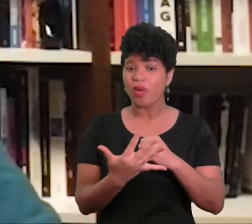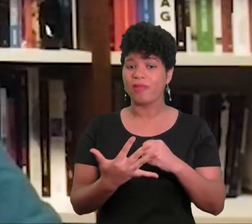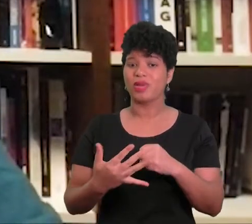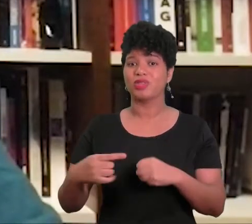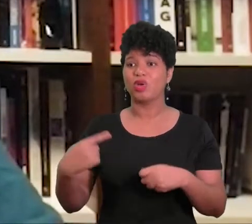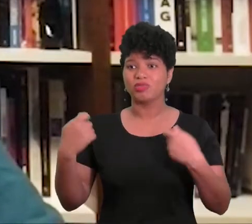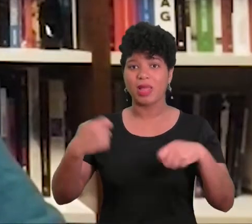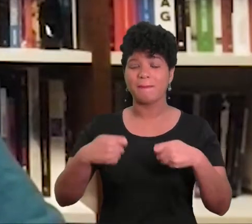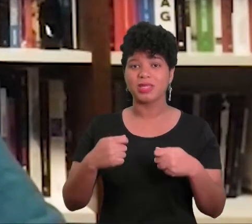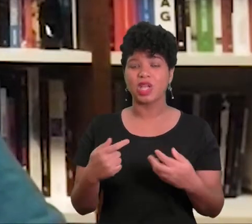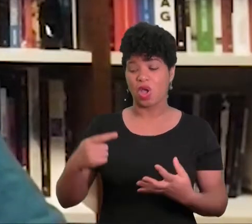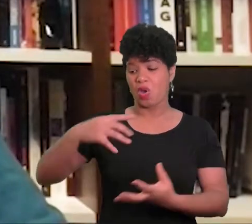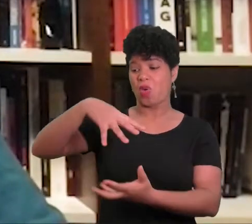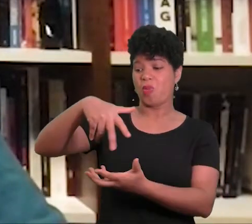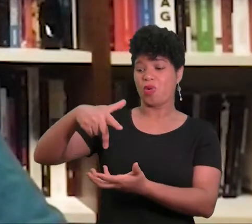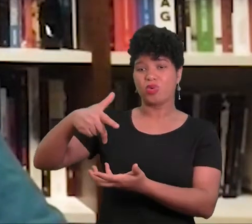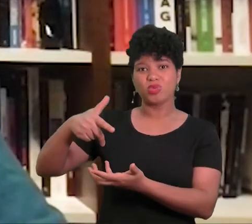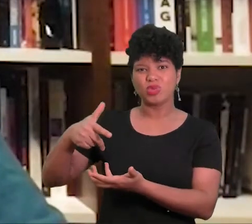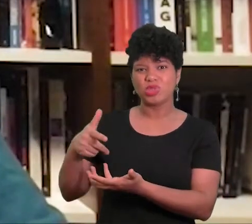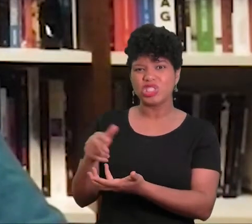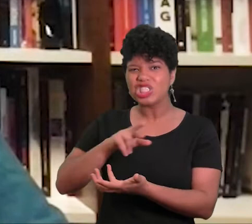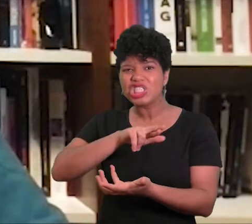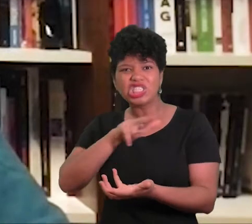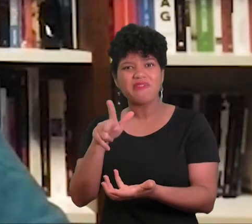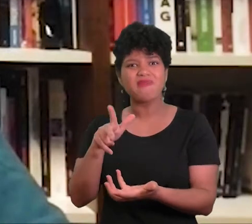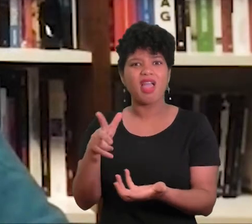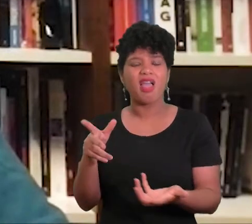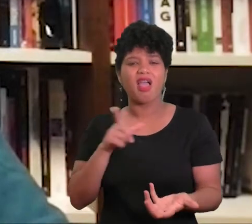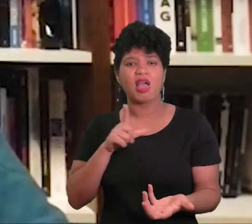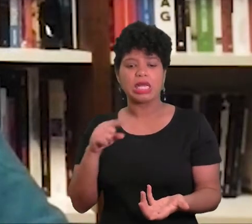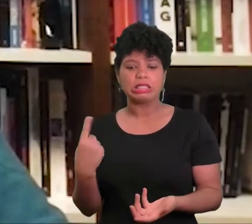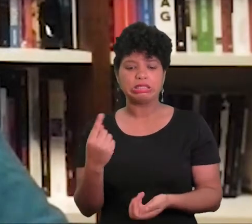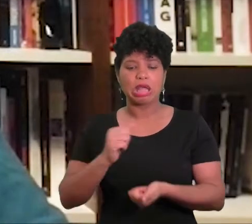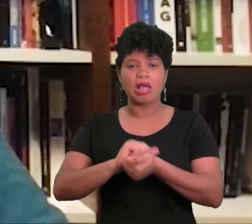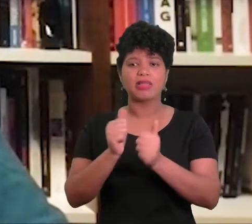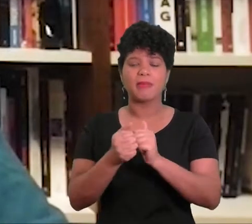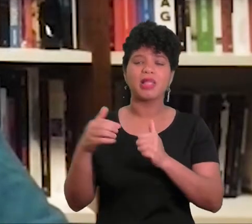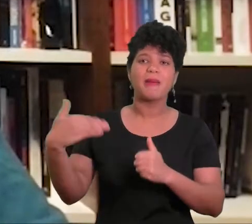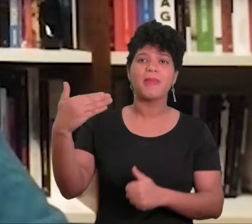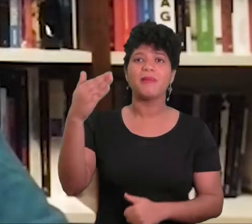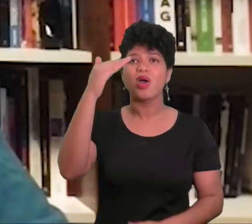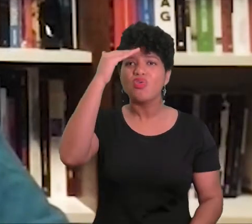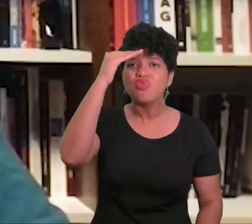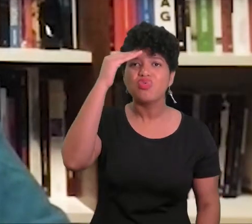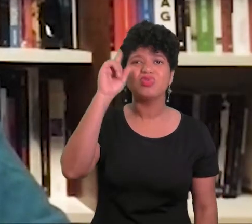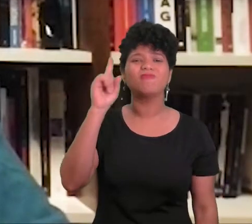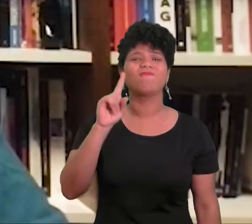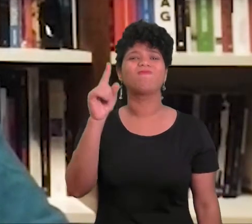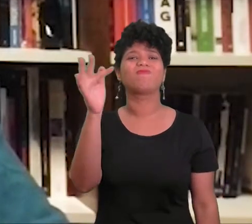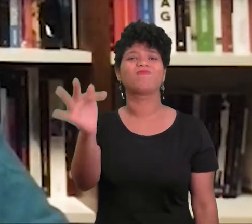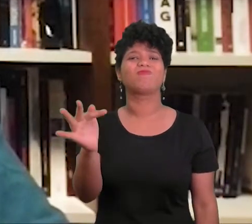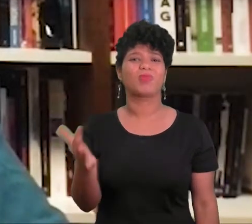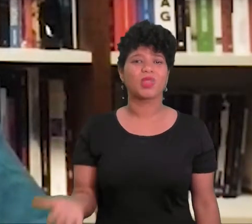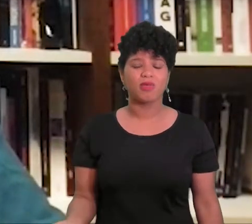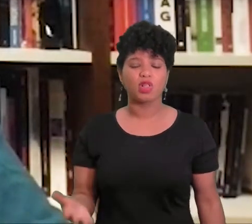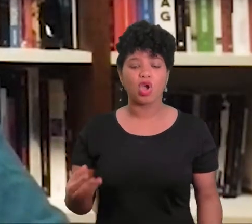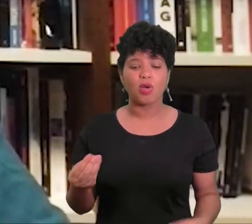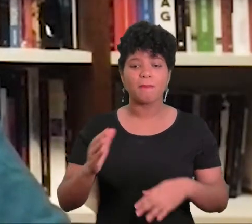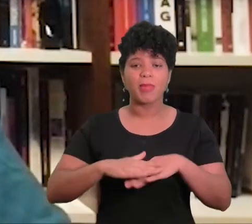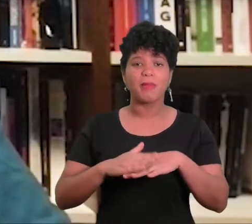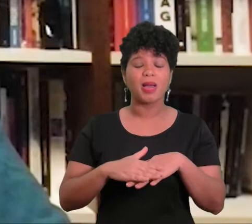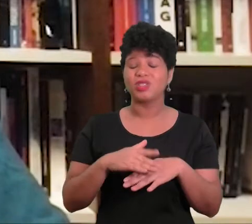temos um novo mundo se desenhando pela frente, nós não sabemos direito como será, como serão as